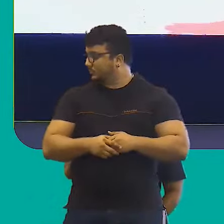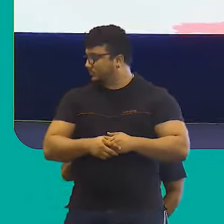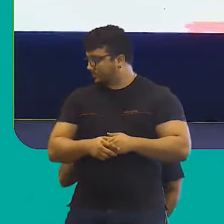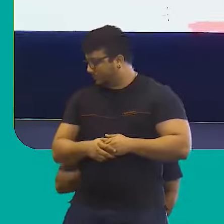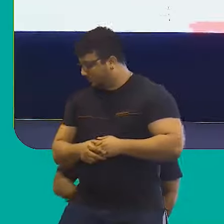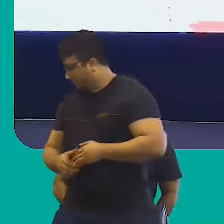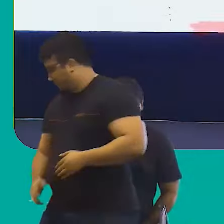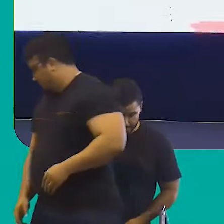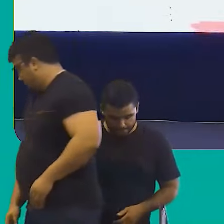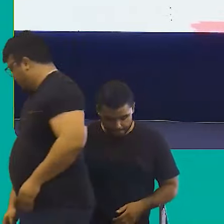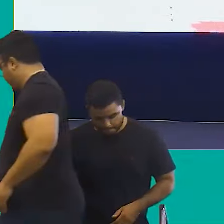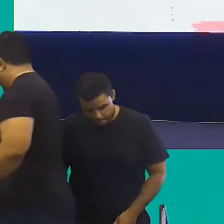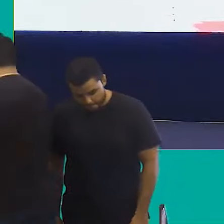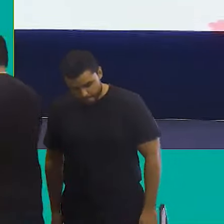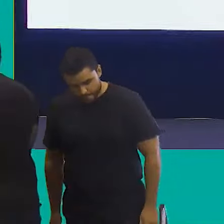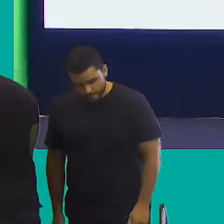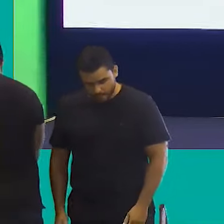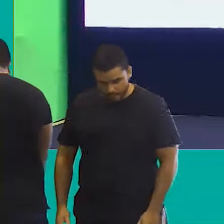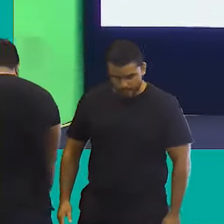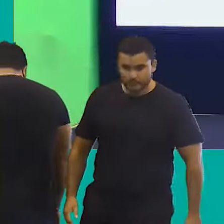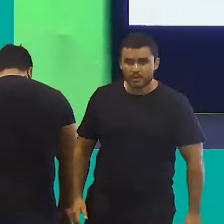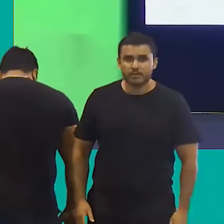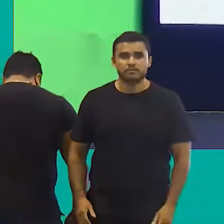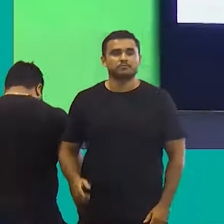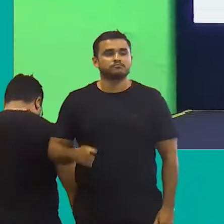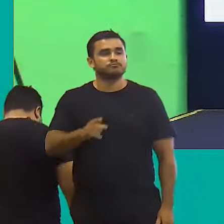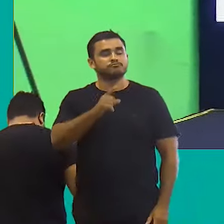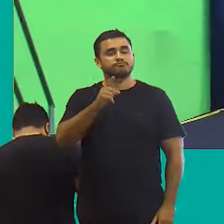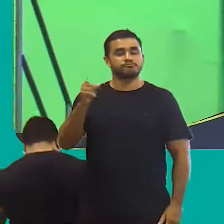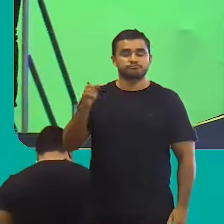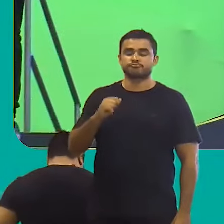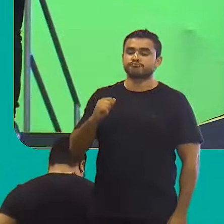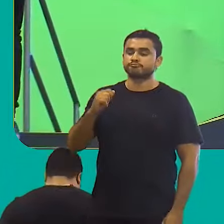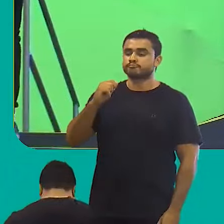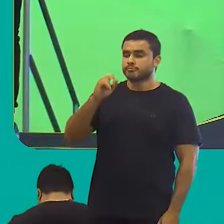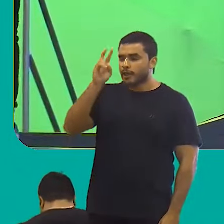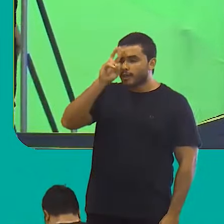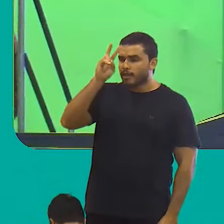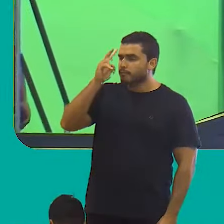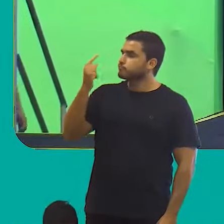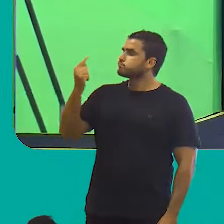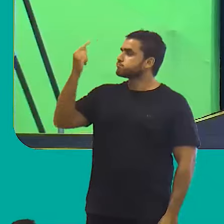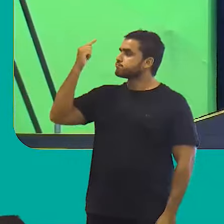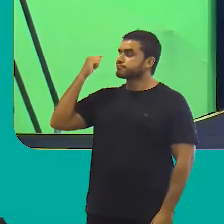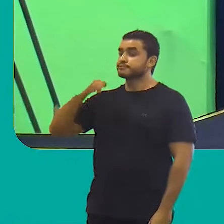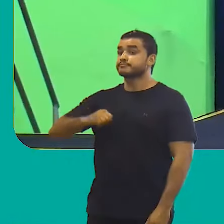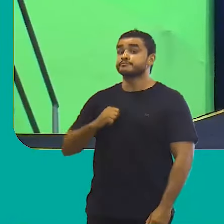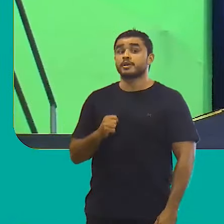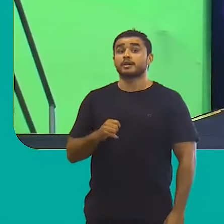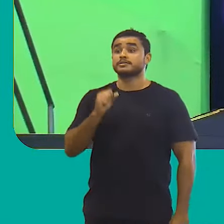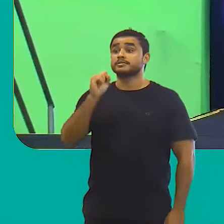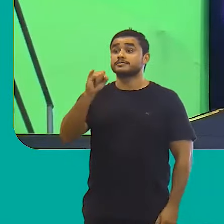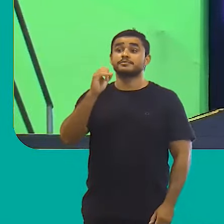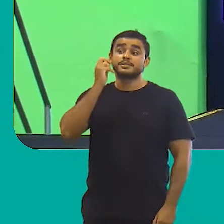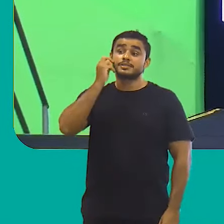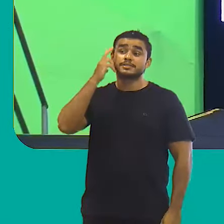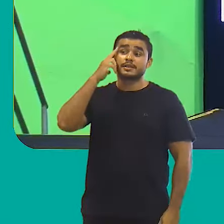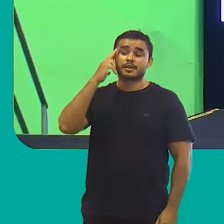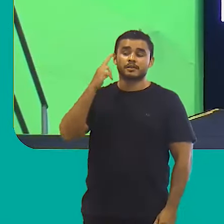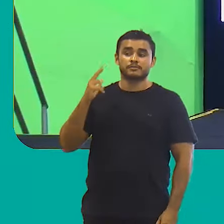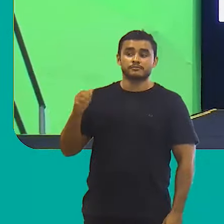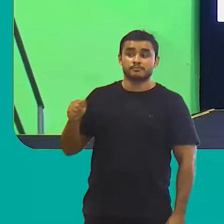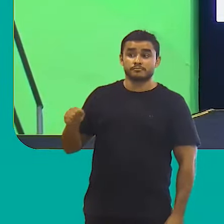E é um negócio interessante. Alguém aqui é da época que você sabia quando o seu telefone celular ia